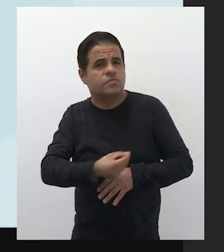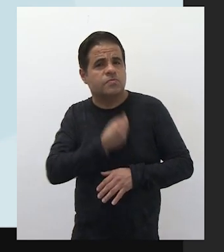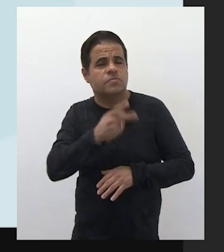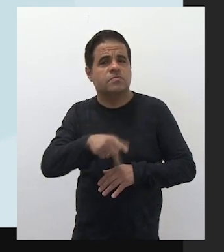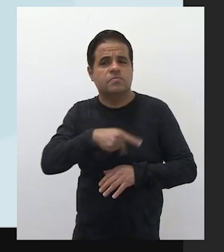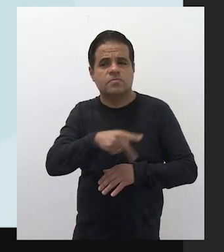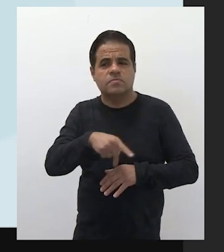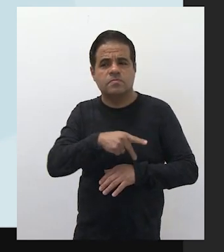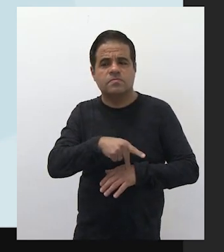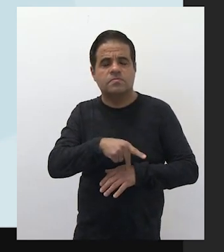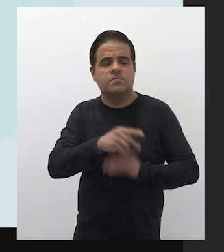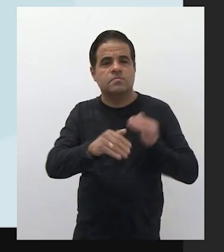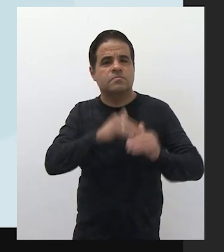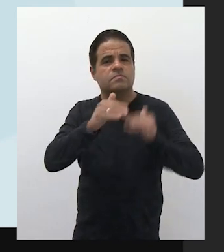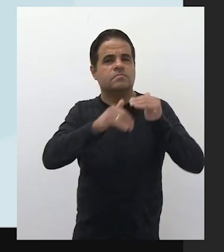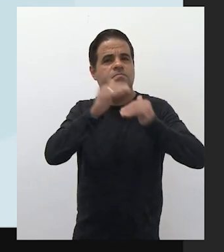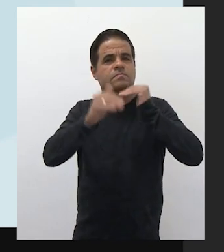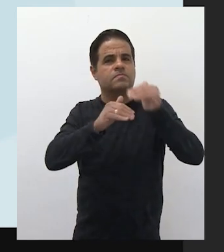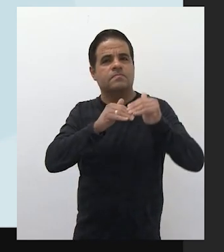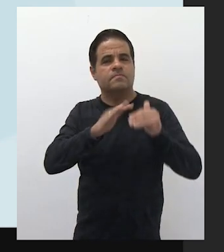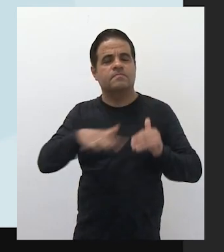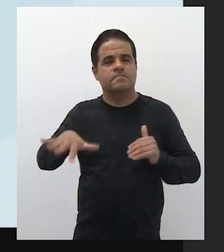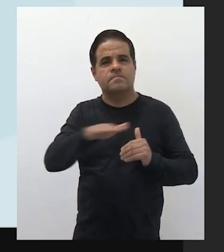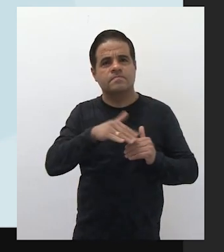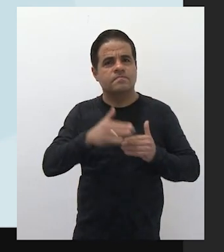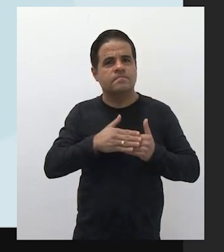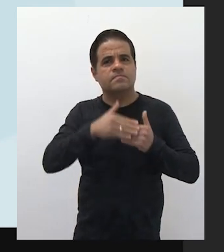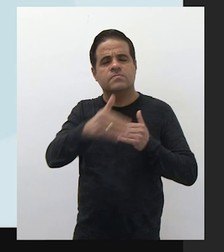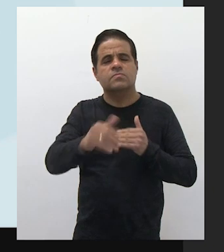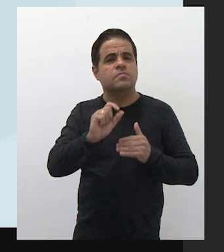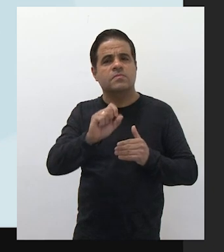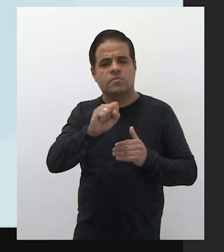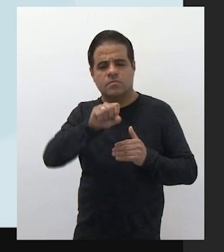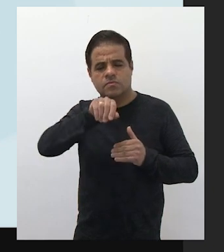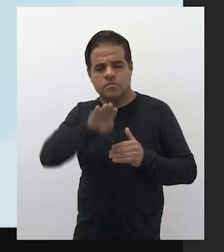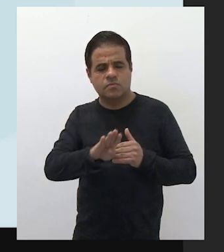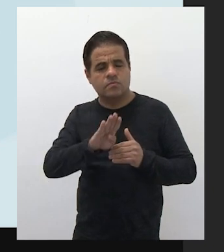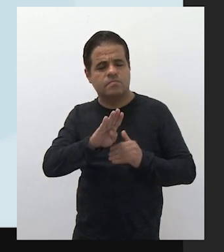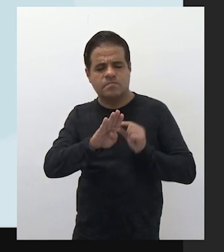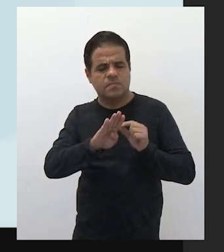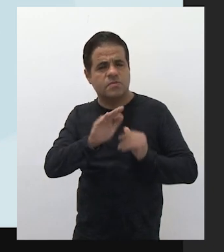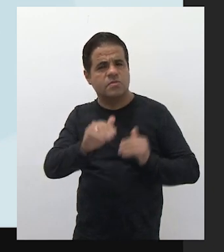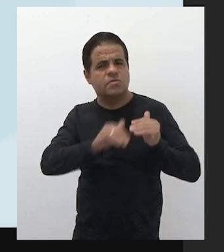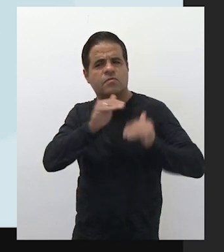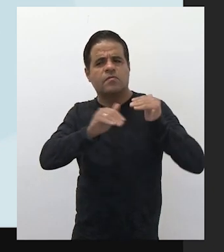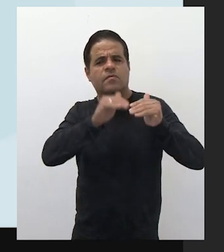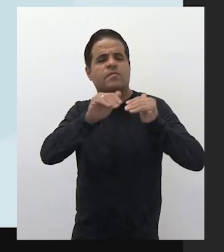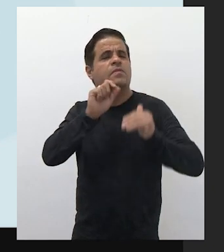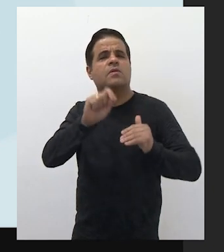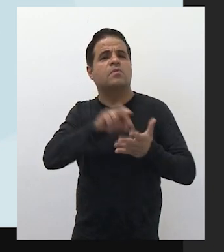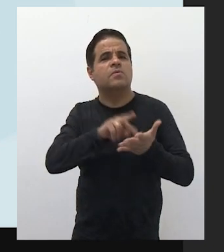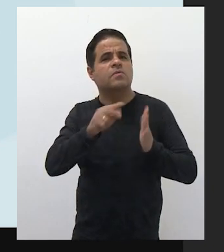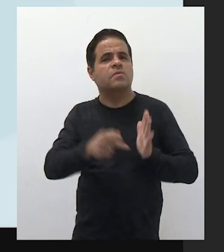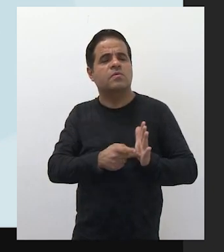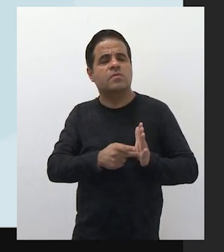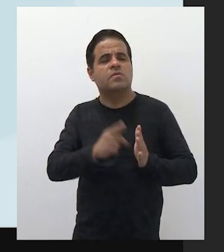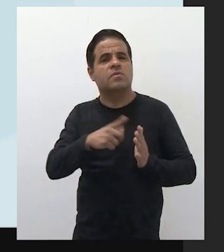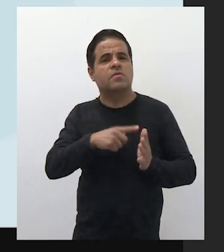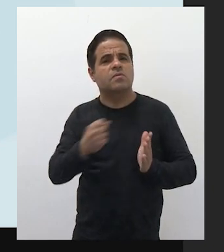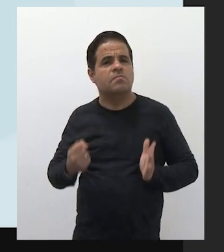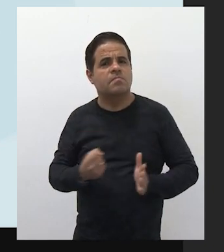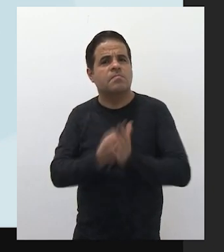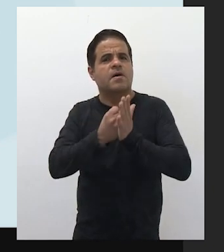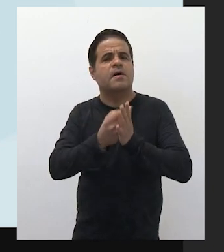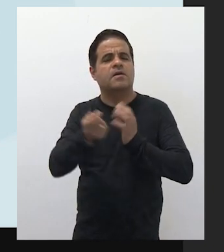país subdesenvolvido. O que é o subdesenvolvimento? O subdesenvolvimento ele tem marcas